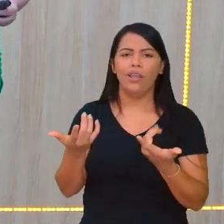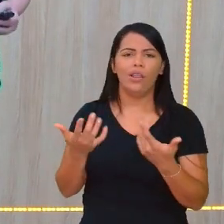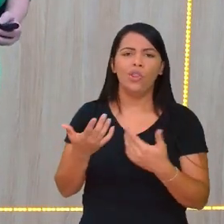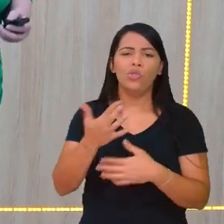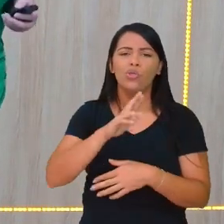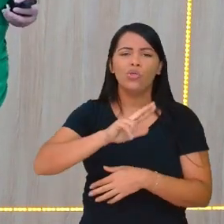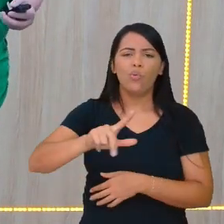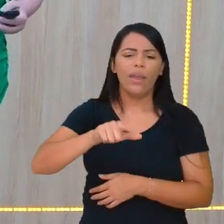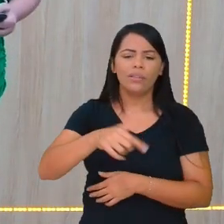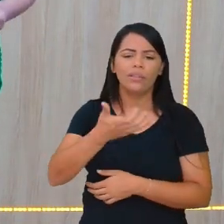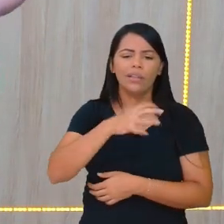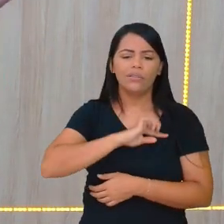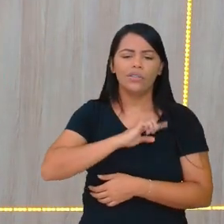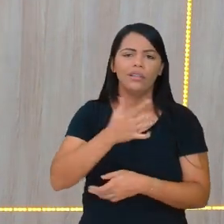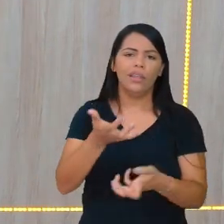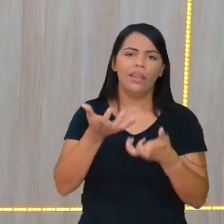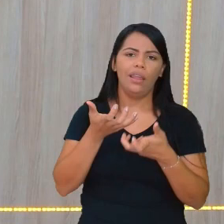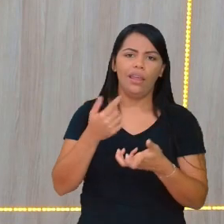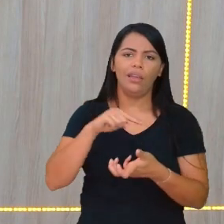gente quer que vocês